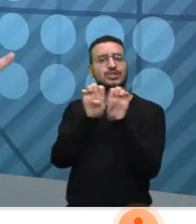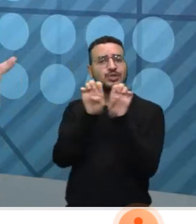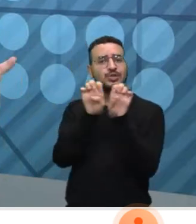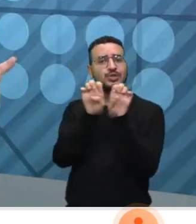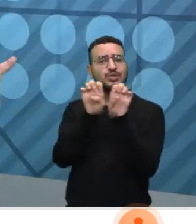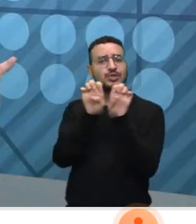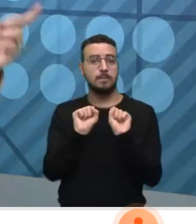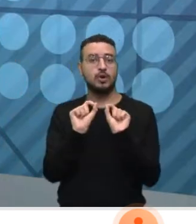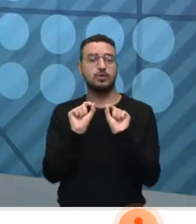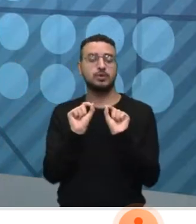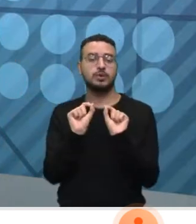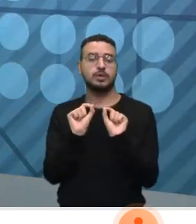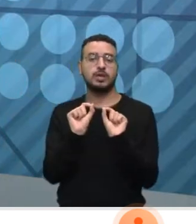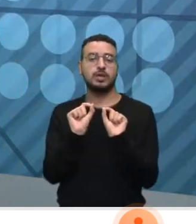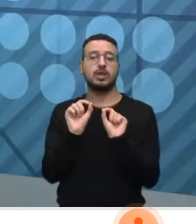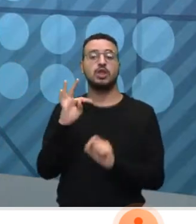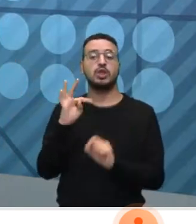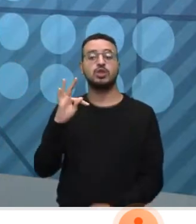comentário,